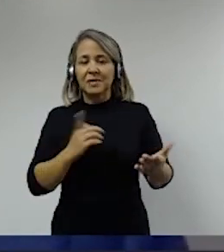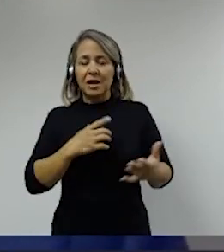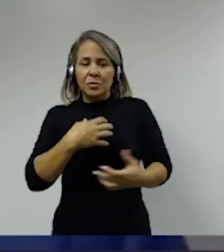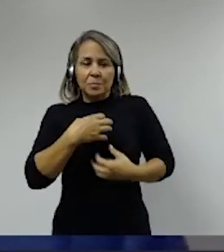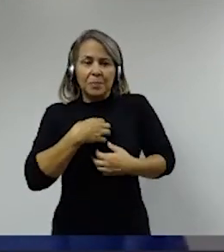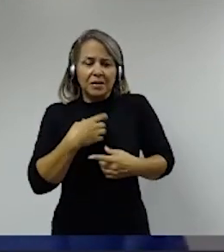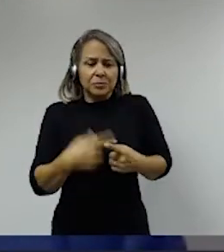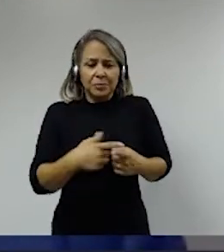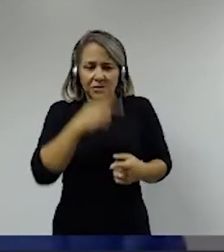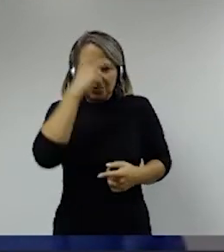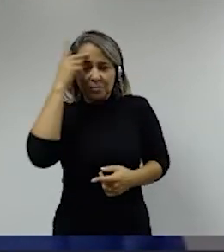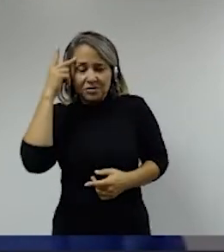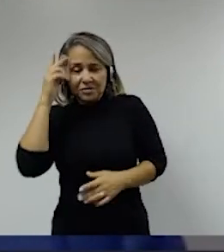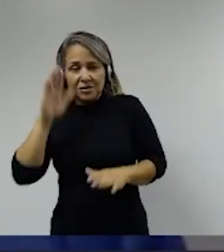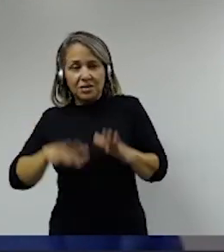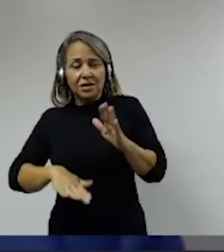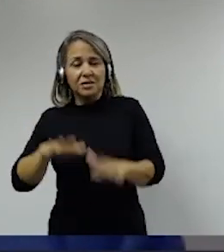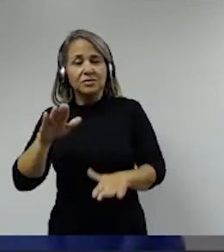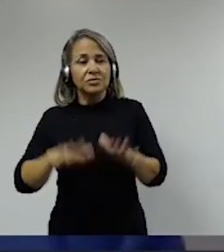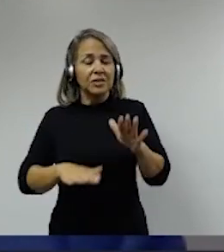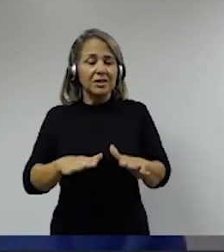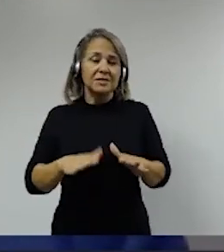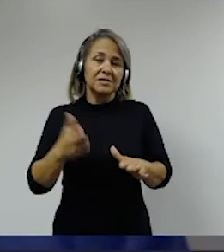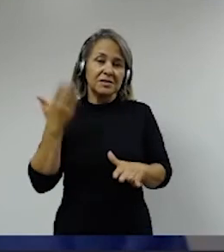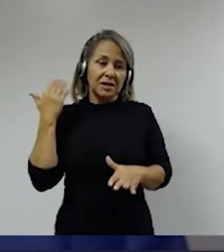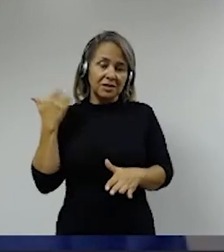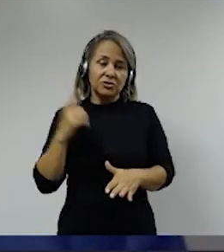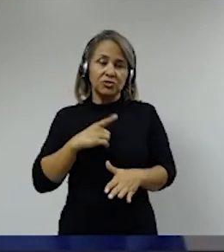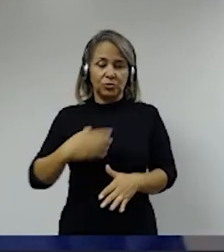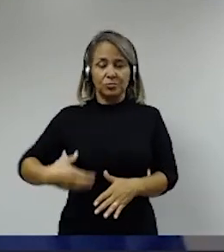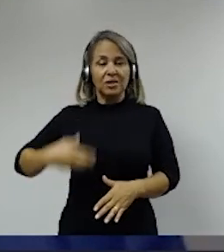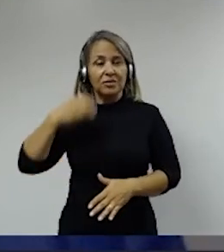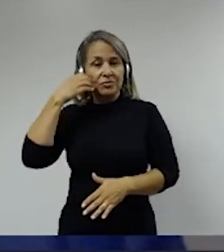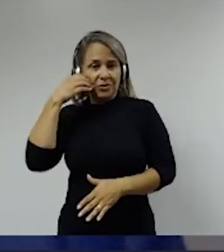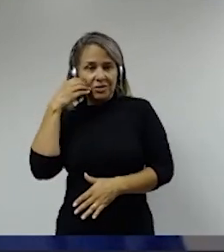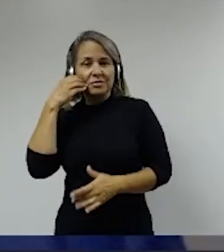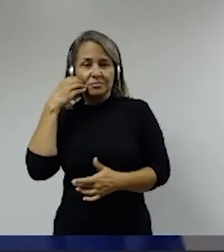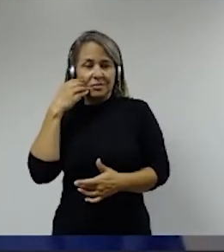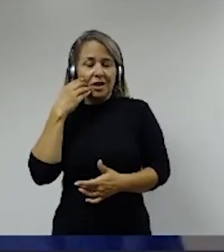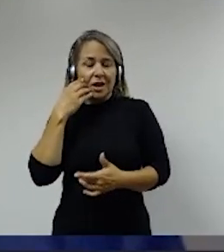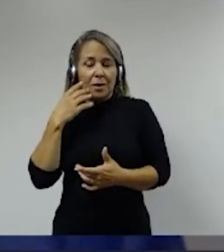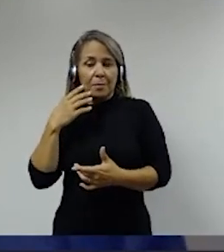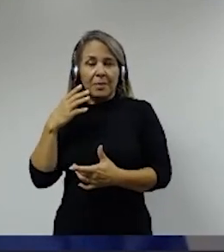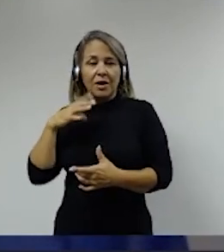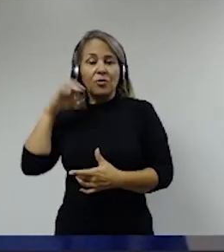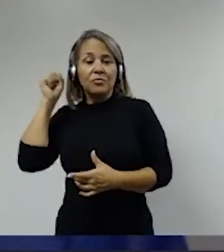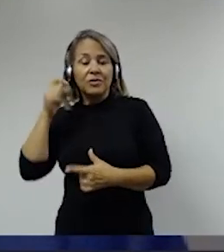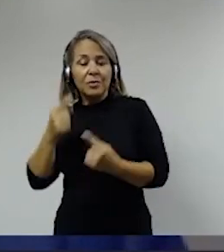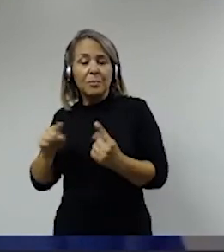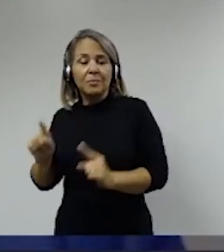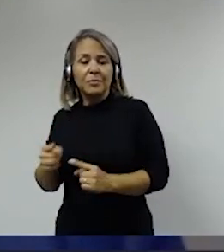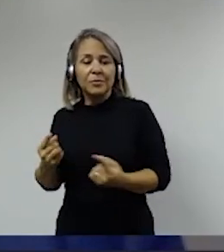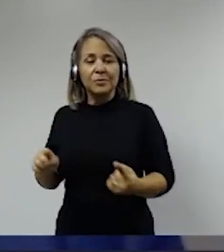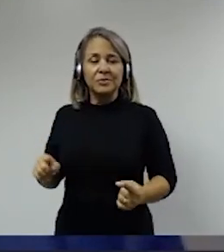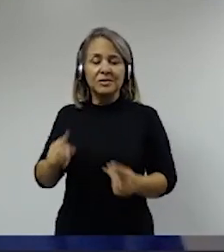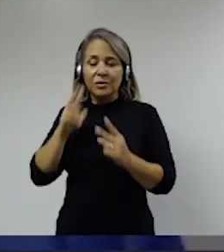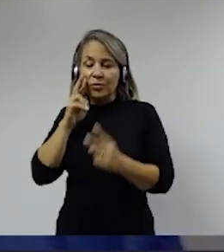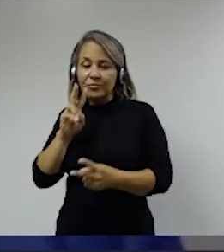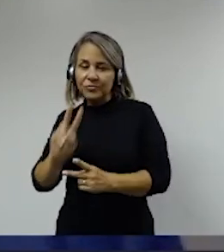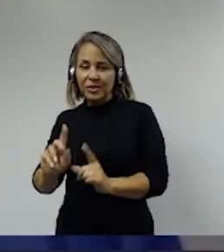essas pessoas, às vezes, como o Sidney falou, tinham um telefone celular para consumir uma música ou assistir